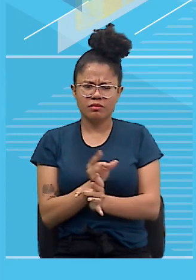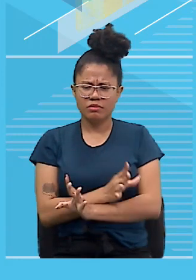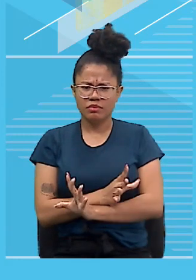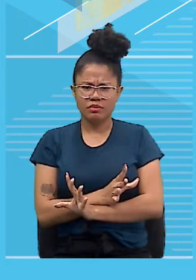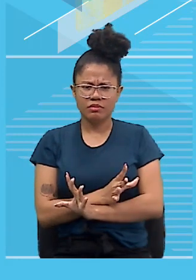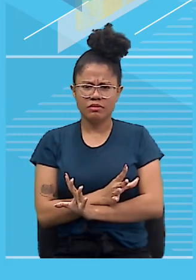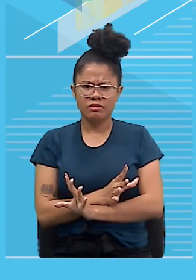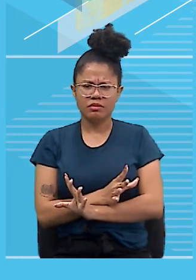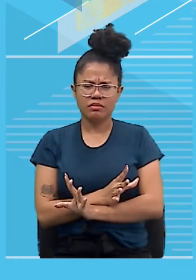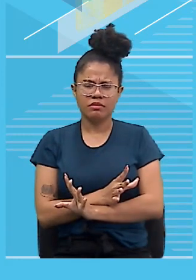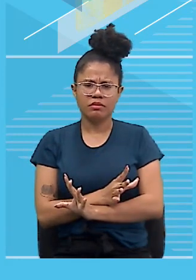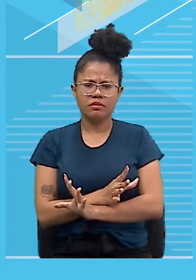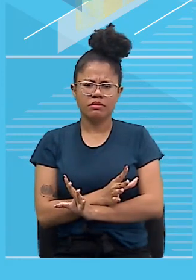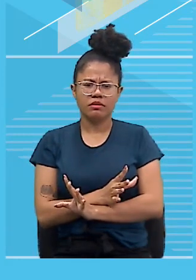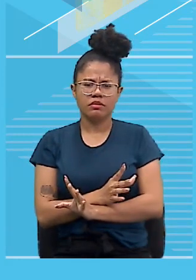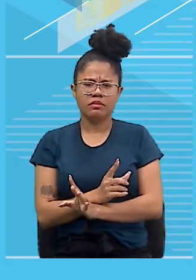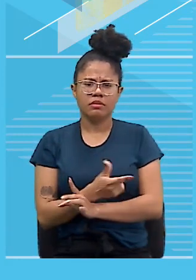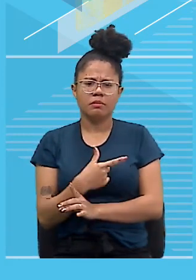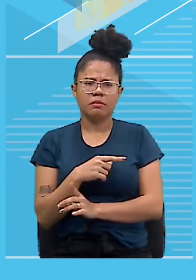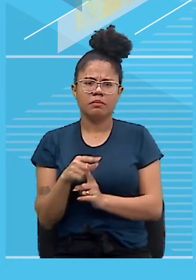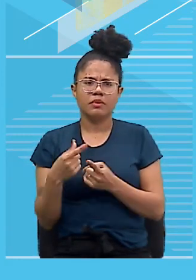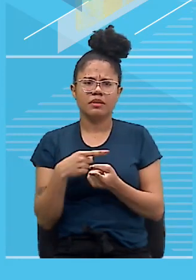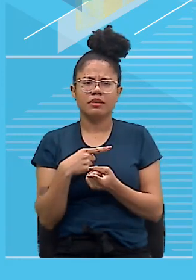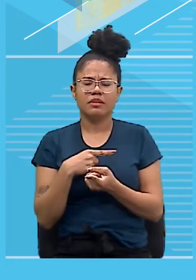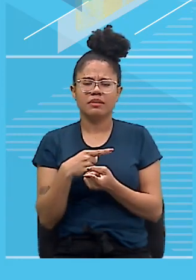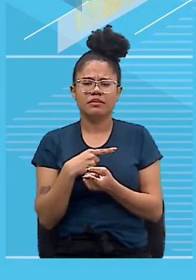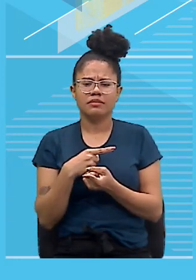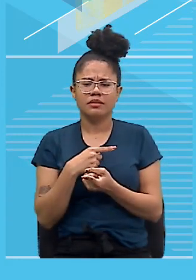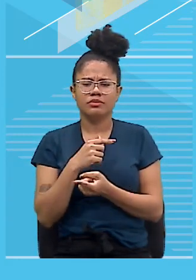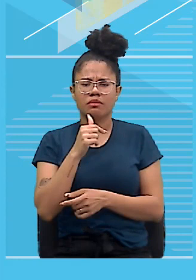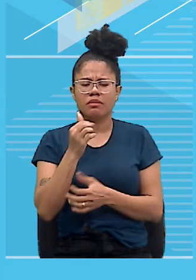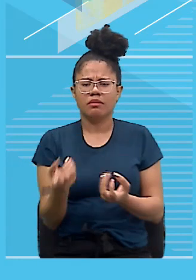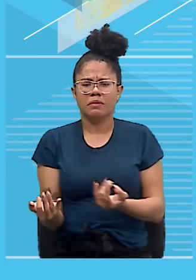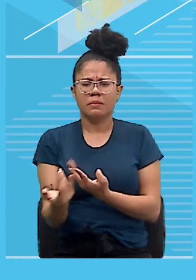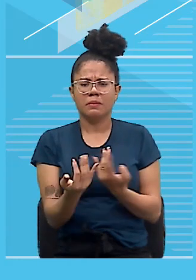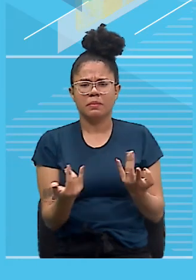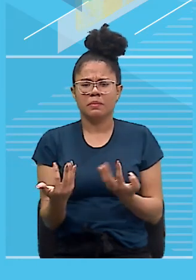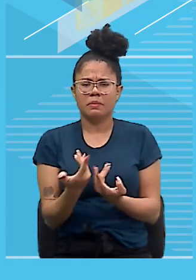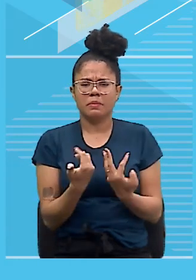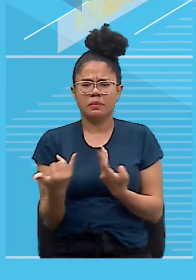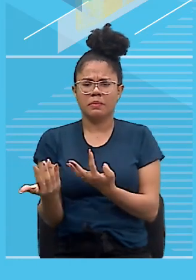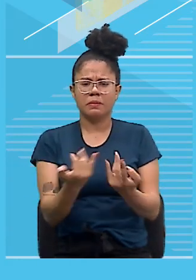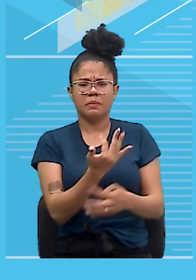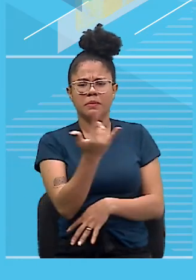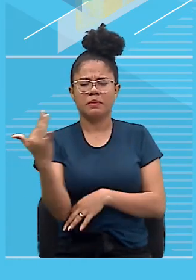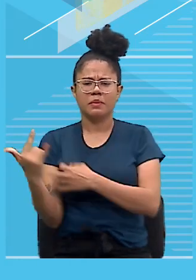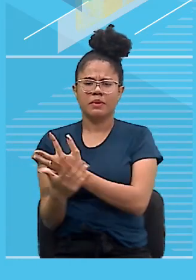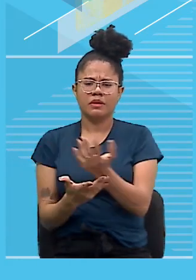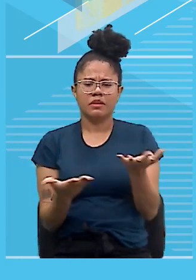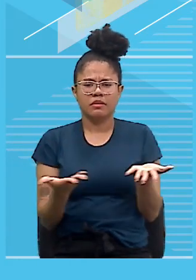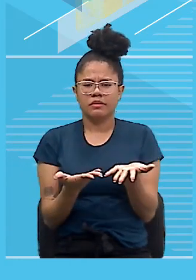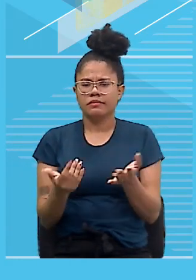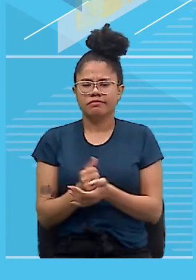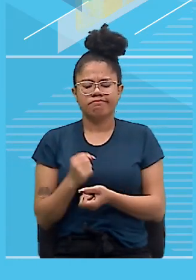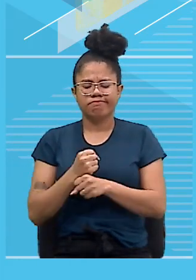meu Deus tem uma barragem mas tá cheia de mato acabaram com a barragem meu Deus um recurso tão importante uma obra